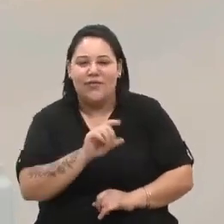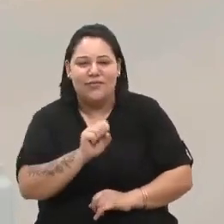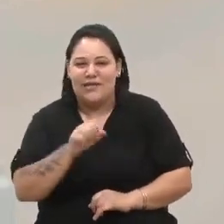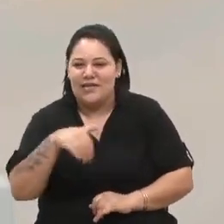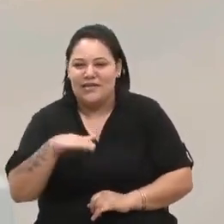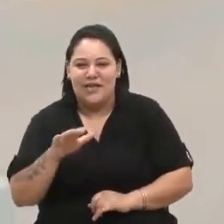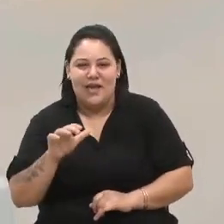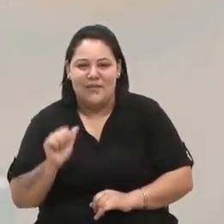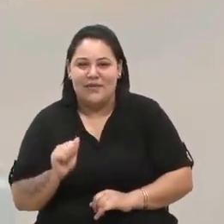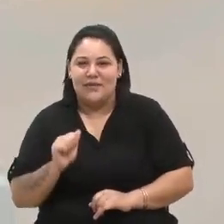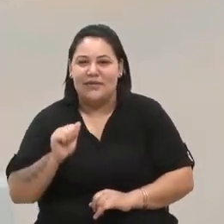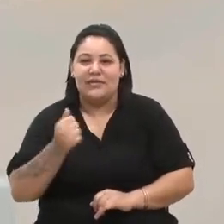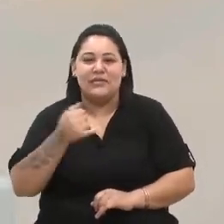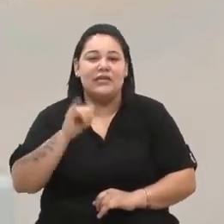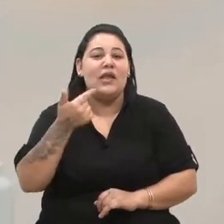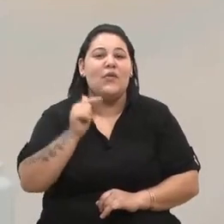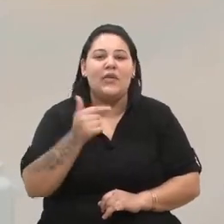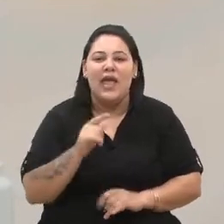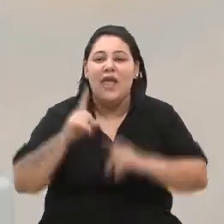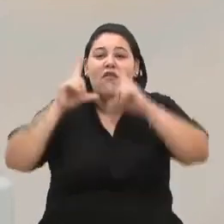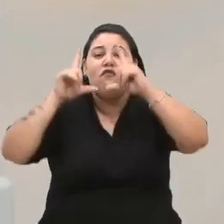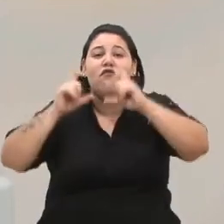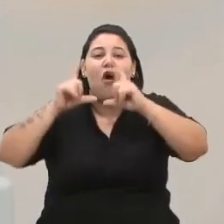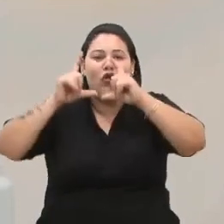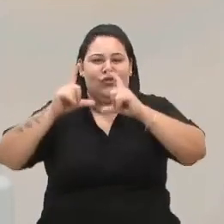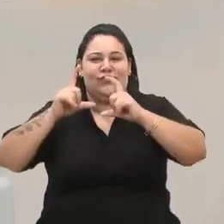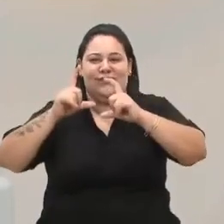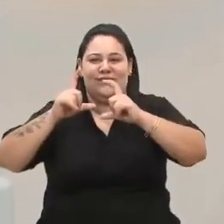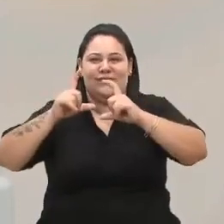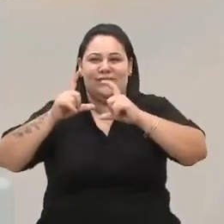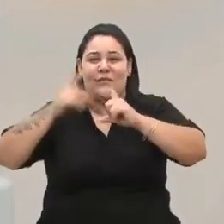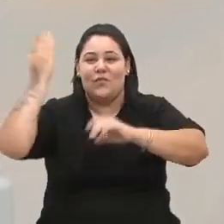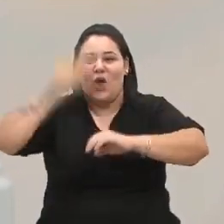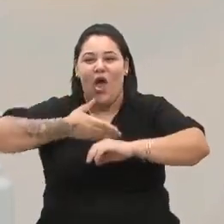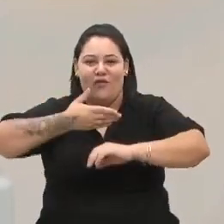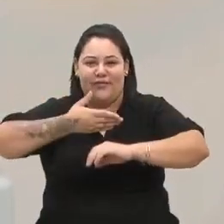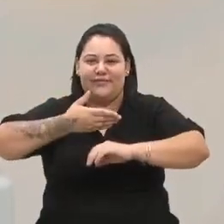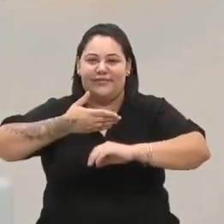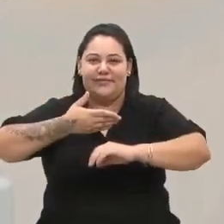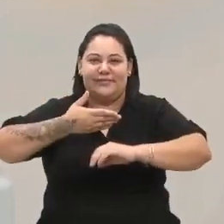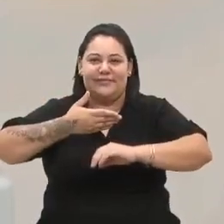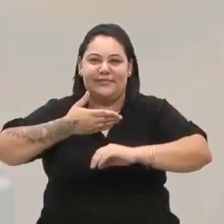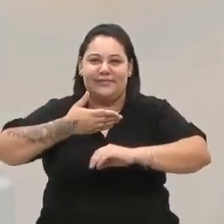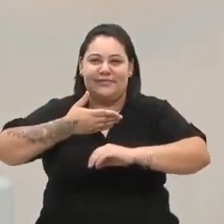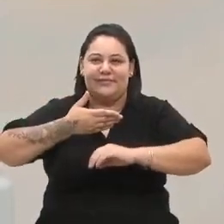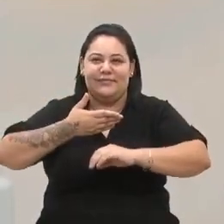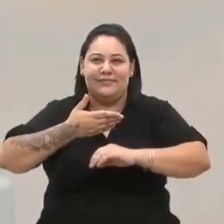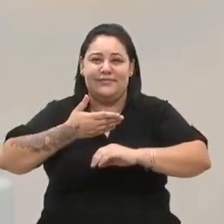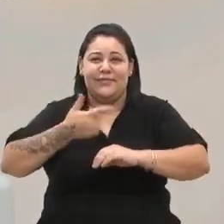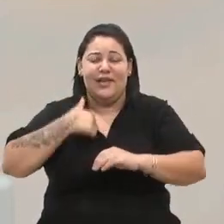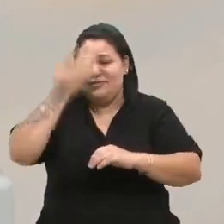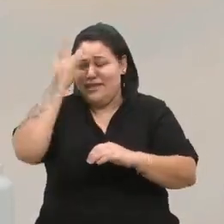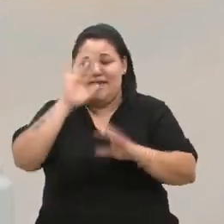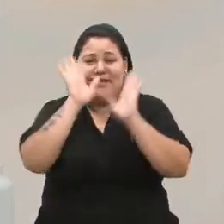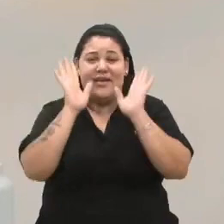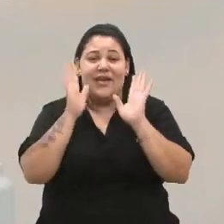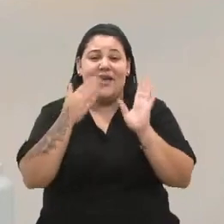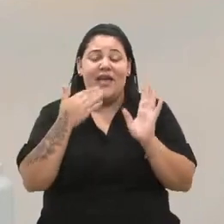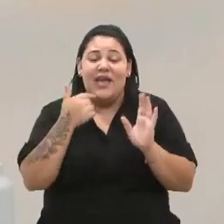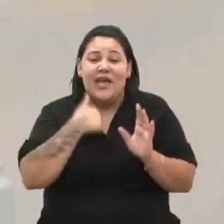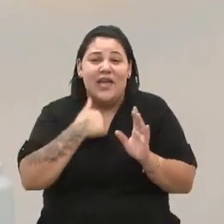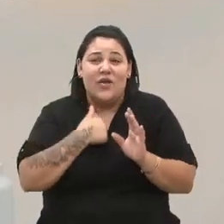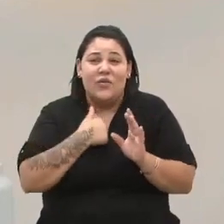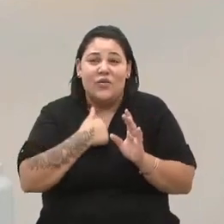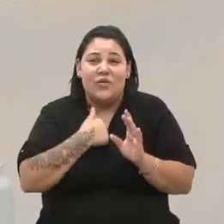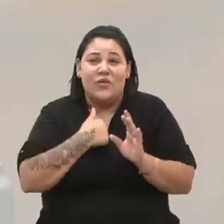a fotografia, se não tem, ou tem que entrar com, sei lá. Eu sou uma que eu não saberia